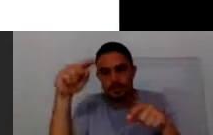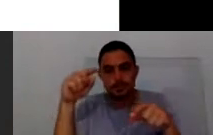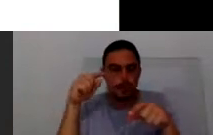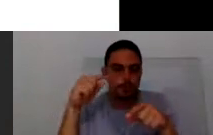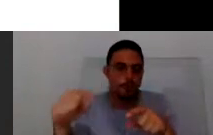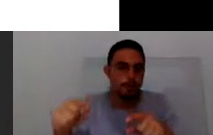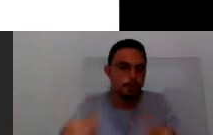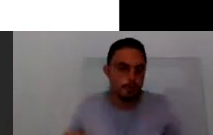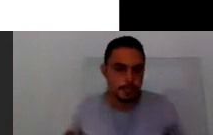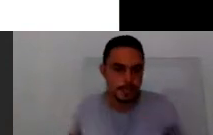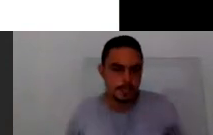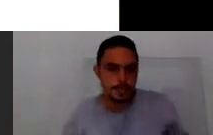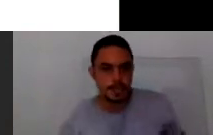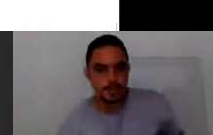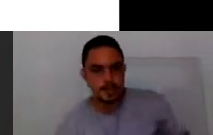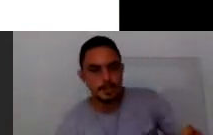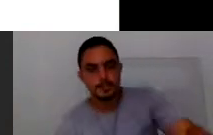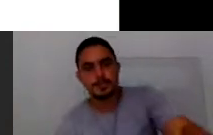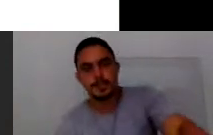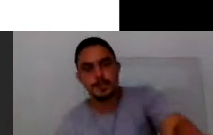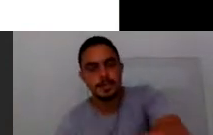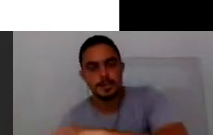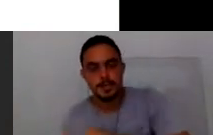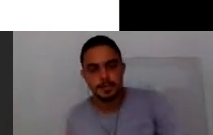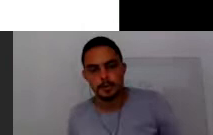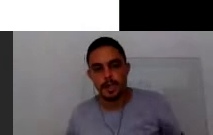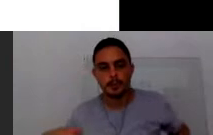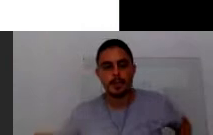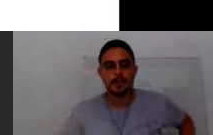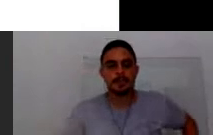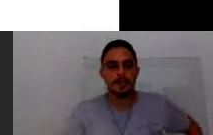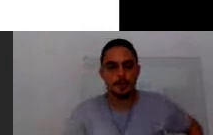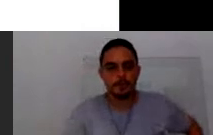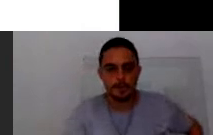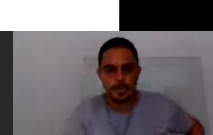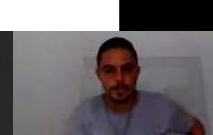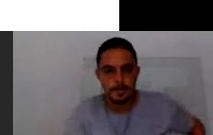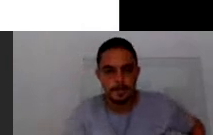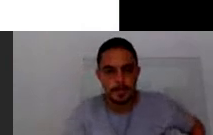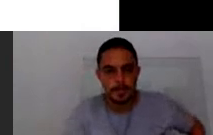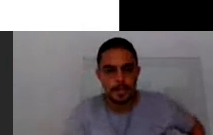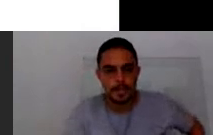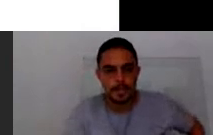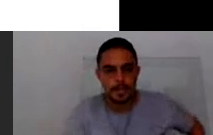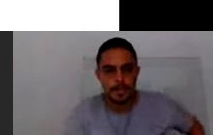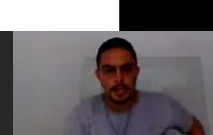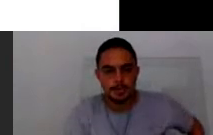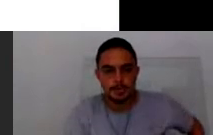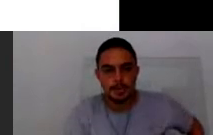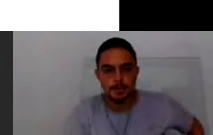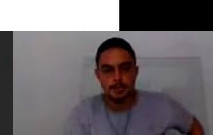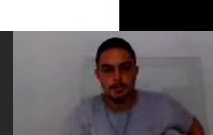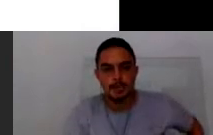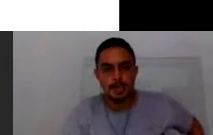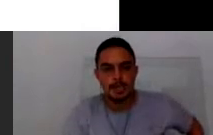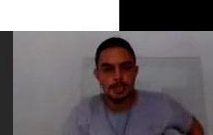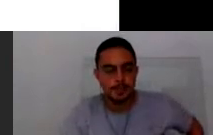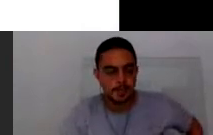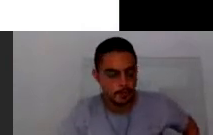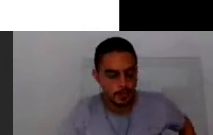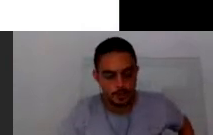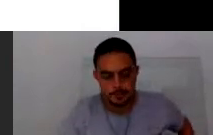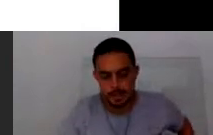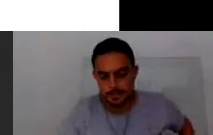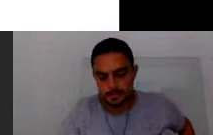a instituição, a disciplina, o nome de vocês, tá? E essa questão que está aparecendo aí para vocês, citando as